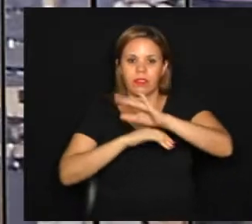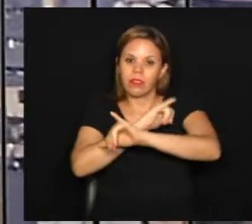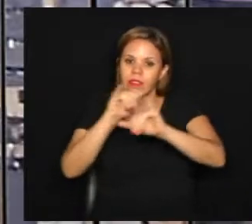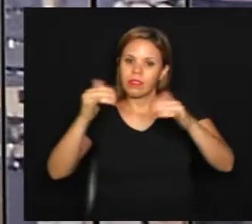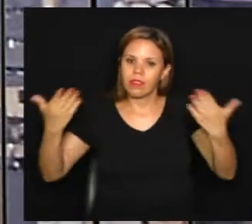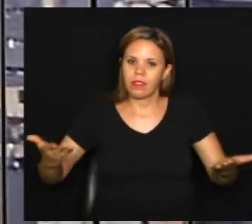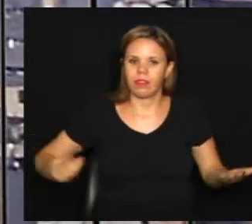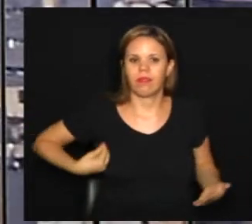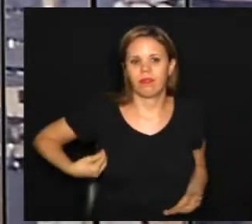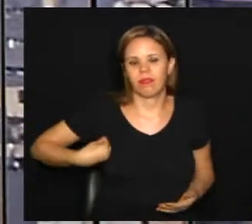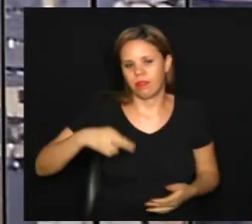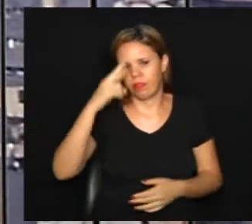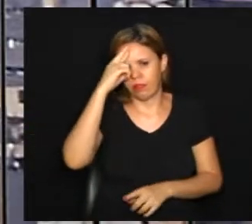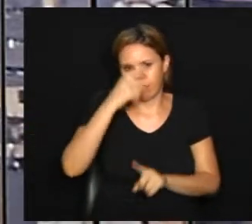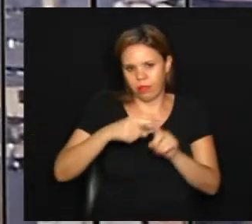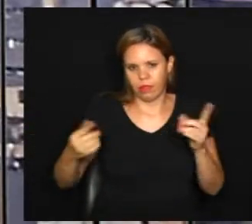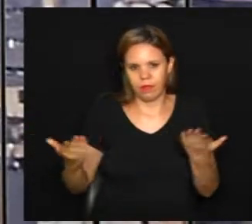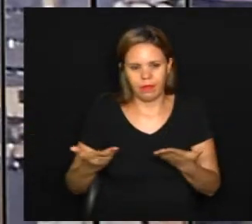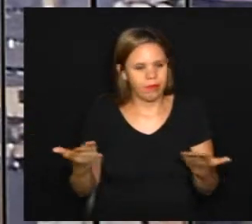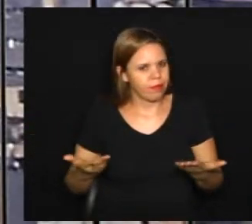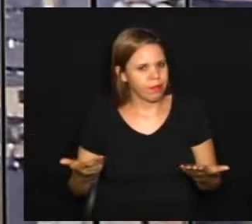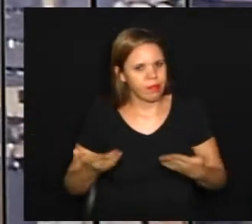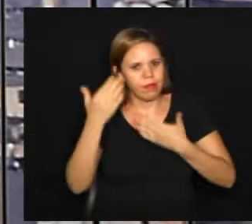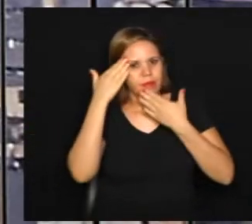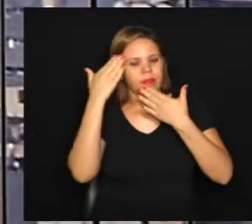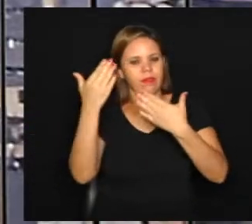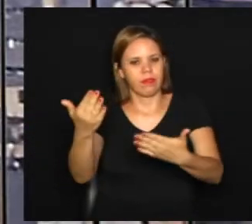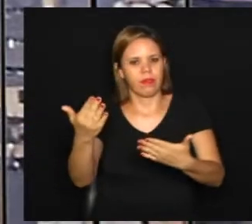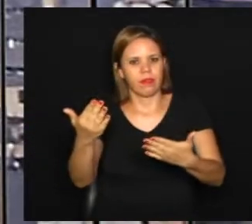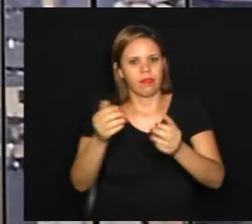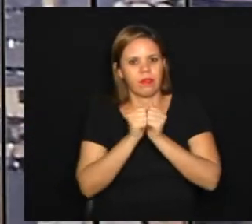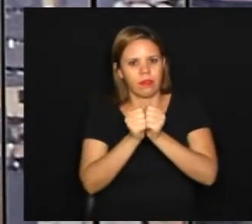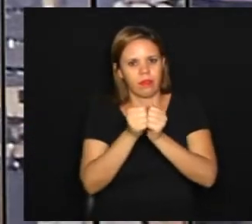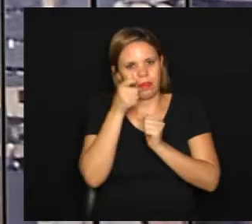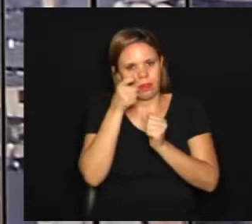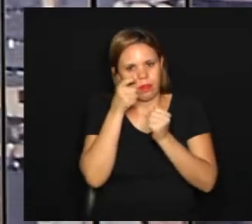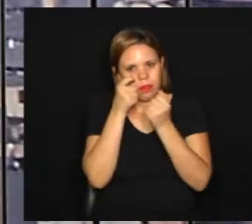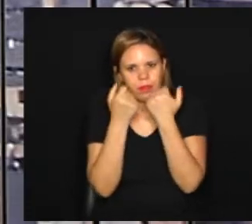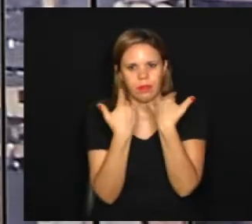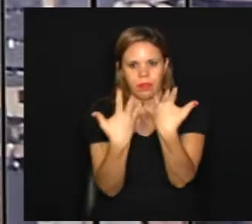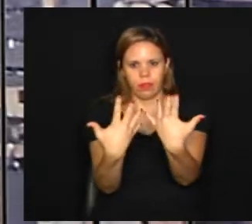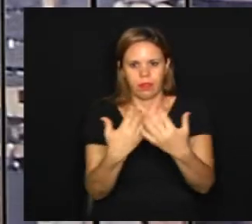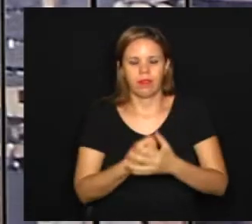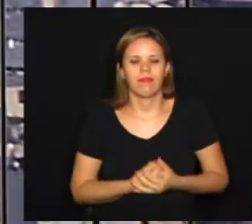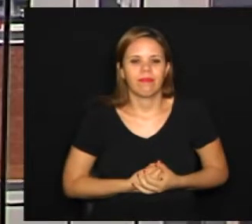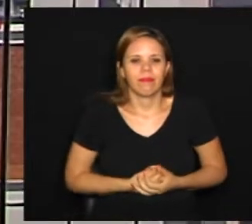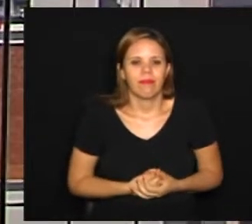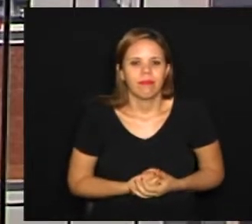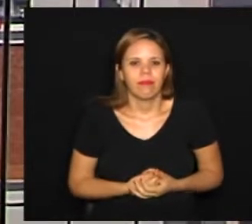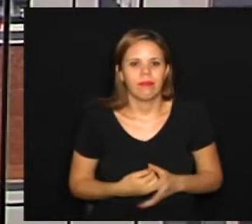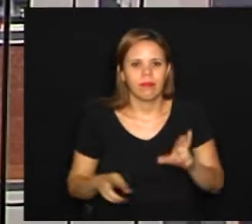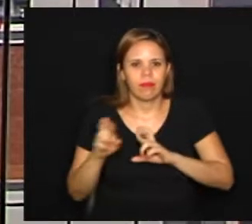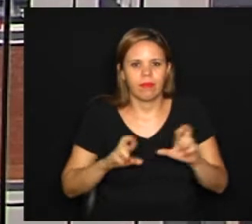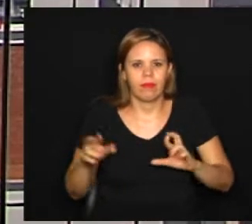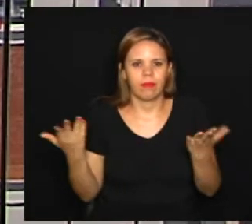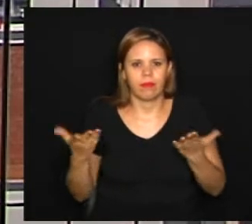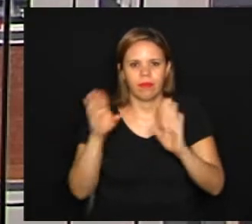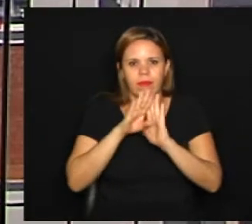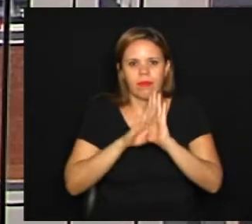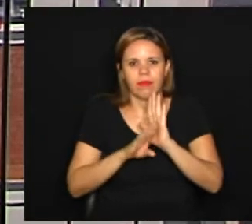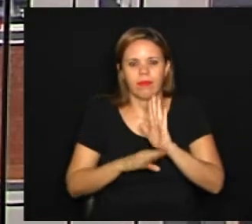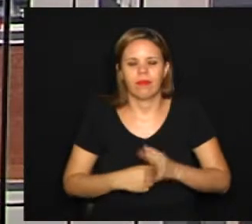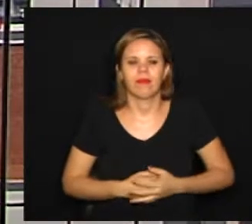ao vivo, meio-dia e meia agora. Quero agradecer desde já a sua companhia e audiência. Confira agora